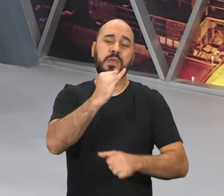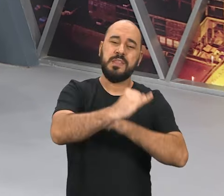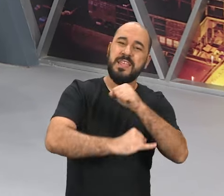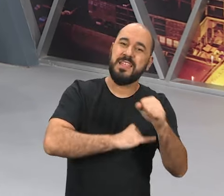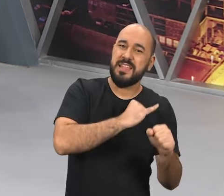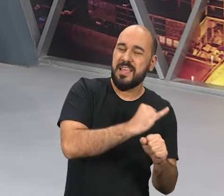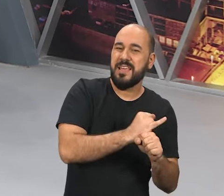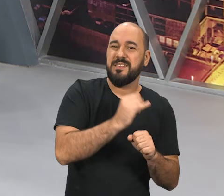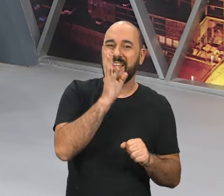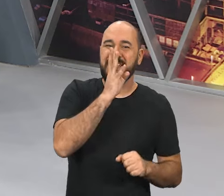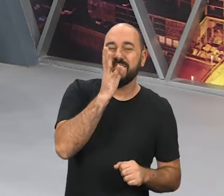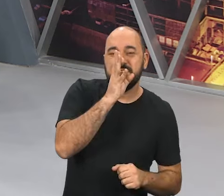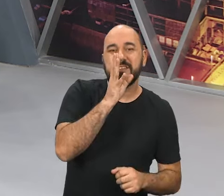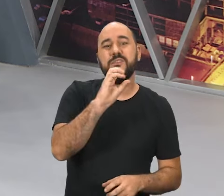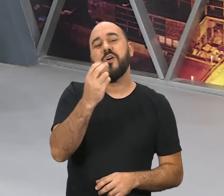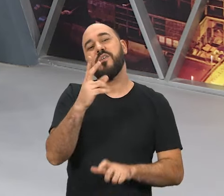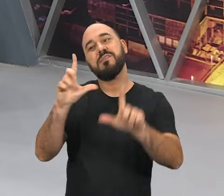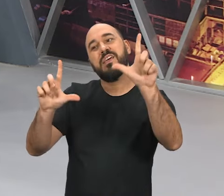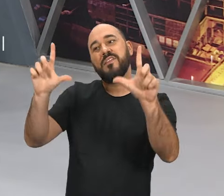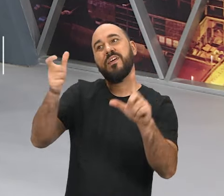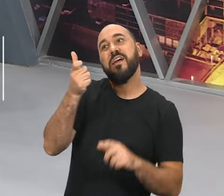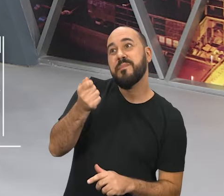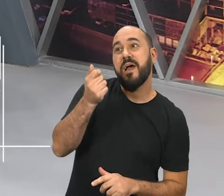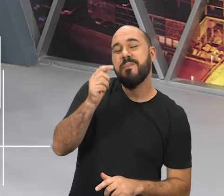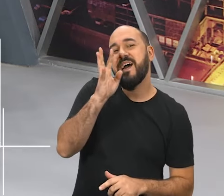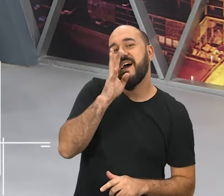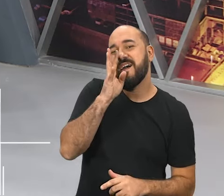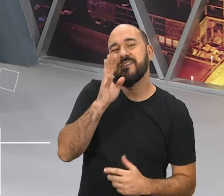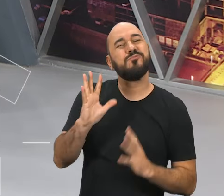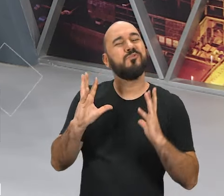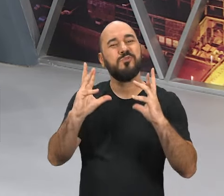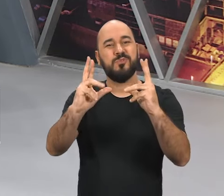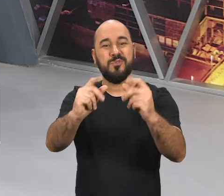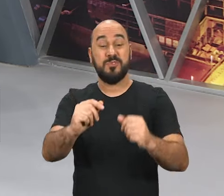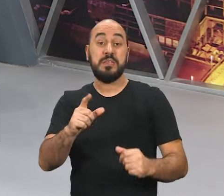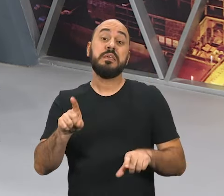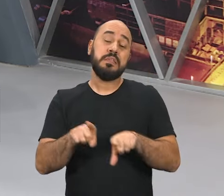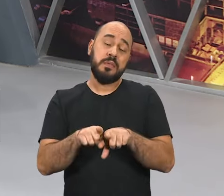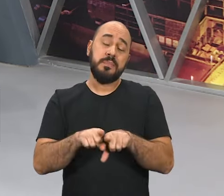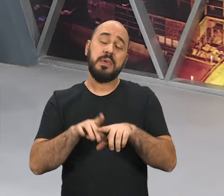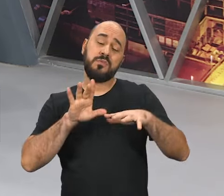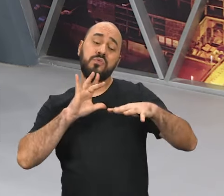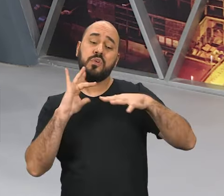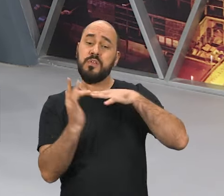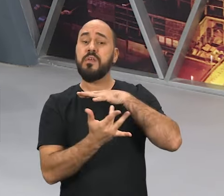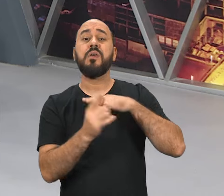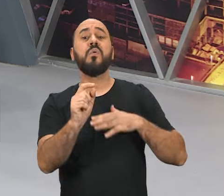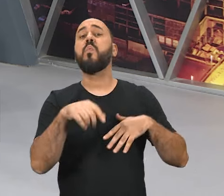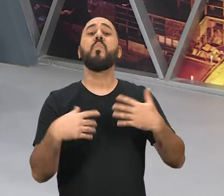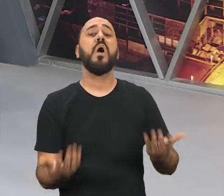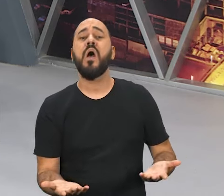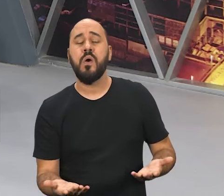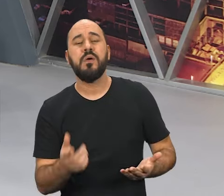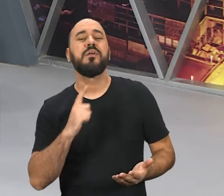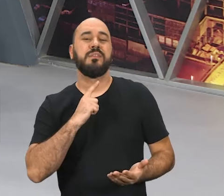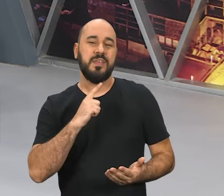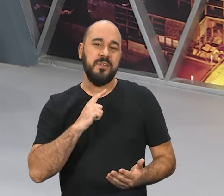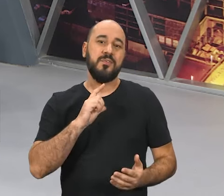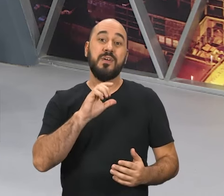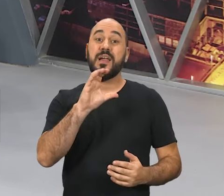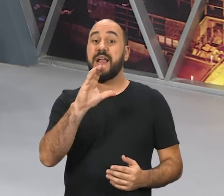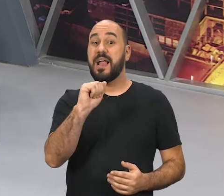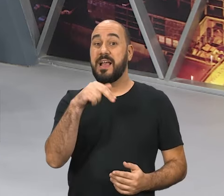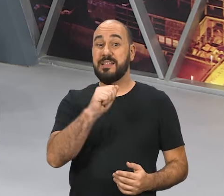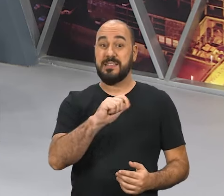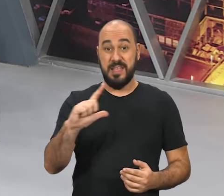internauta e a cada telespectador. Lembrando que o Arena também está nas redes sociais. Se você for para o YouTube, nós temos um